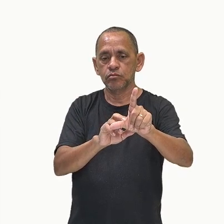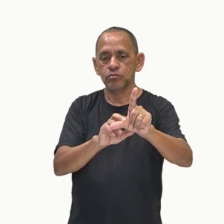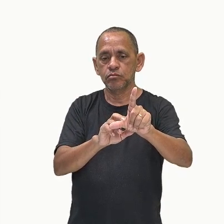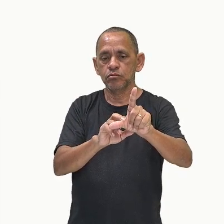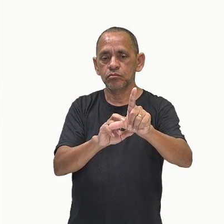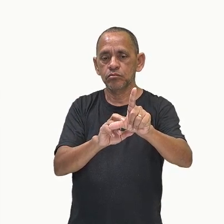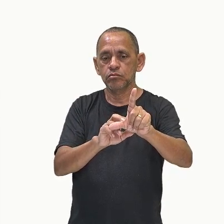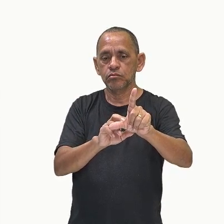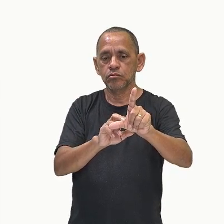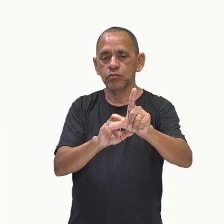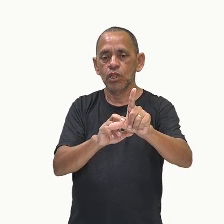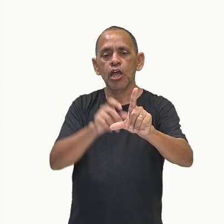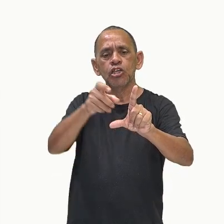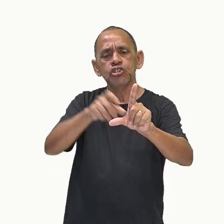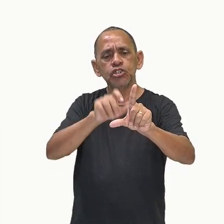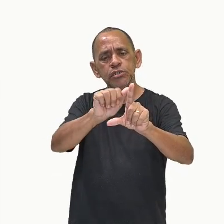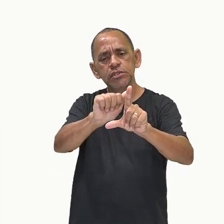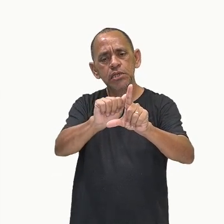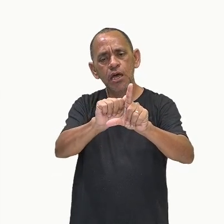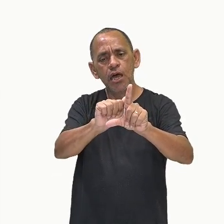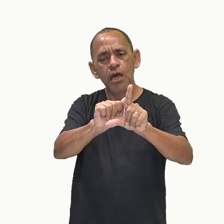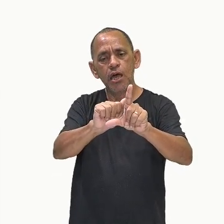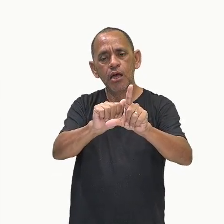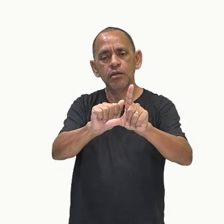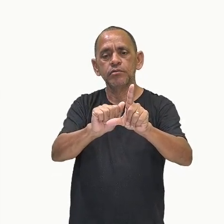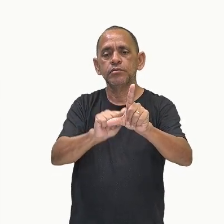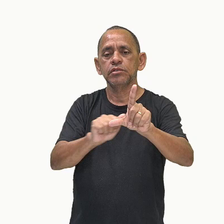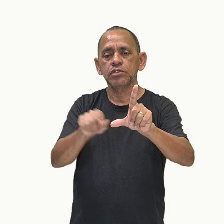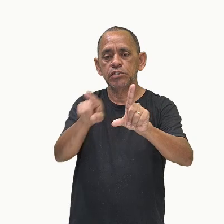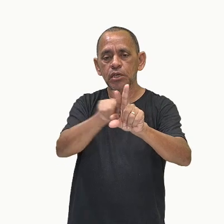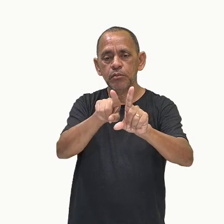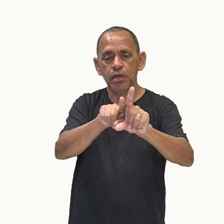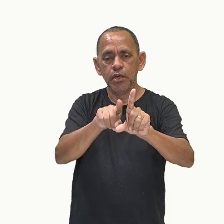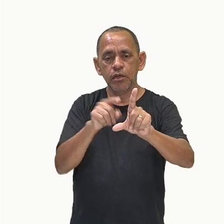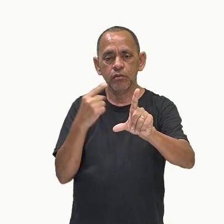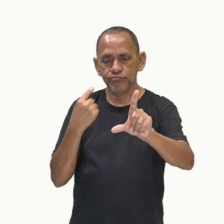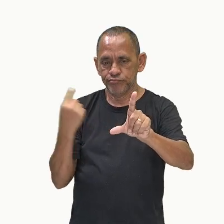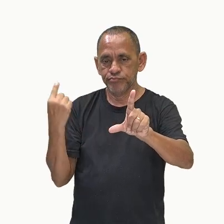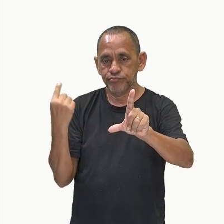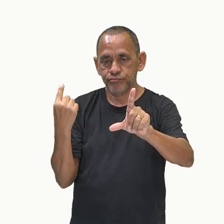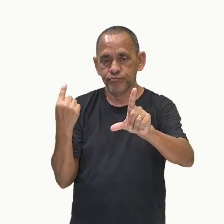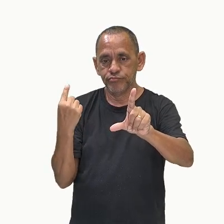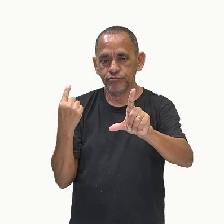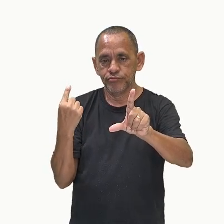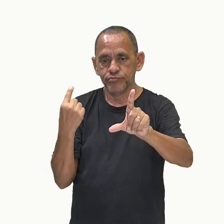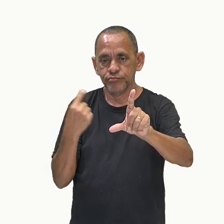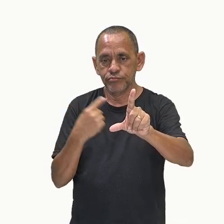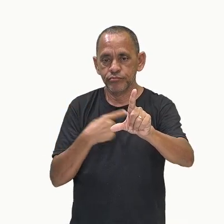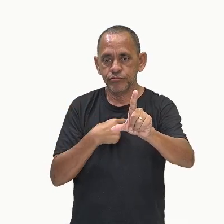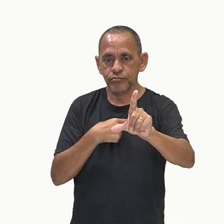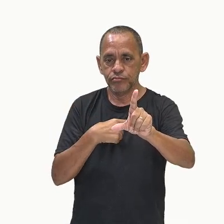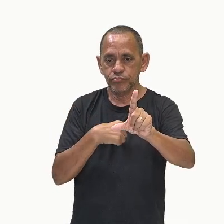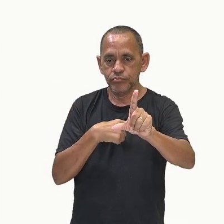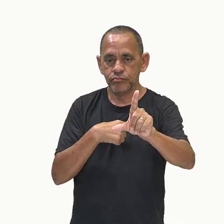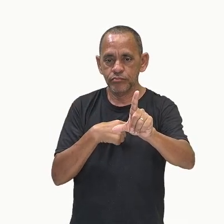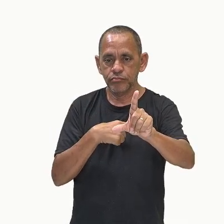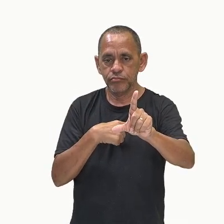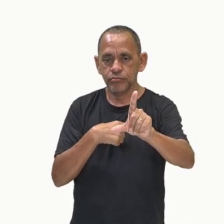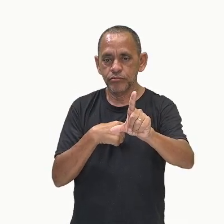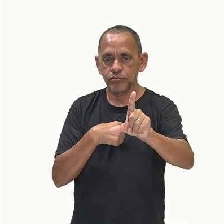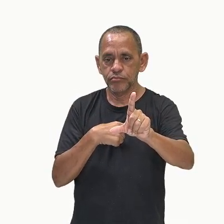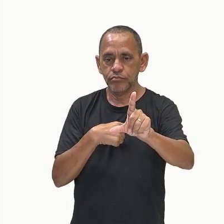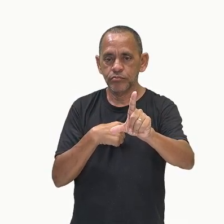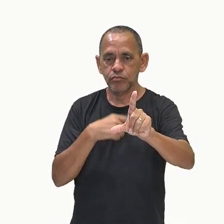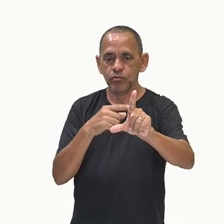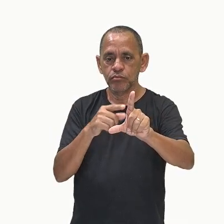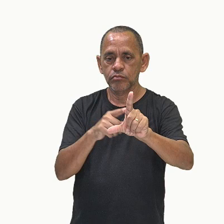A. Então, olhando aqui para o nosso ponto A, em x, ele está apontando para quem? Para